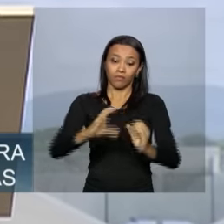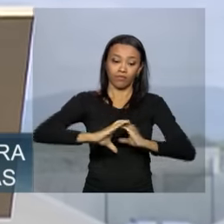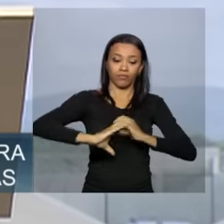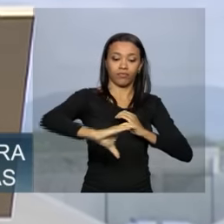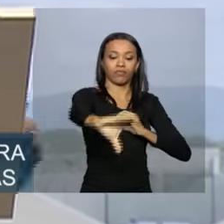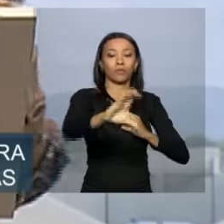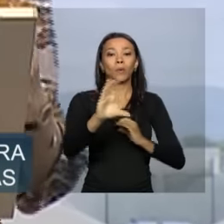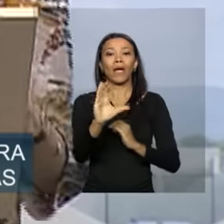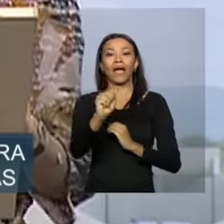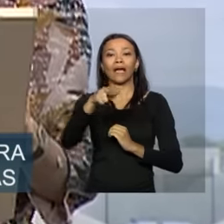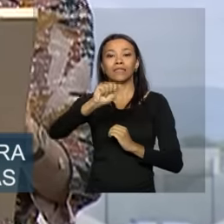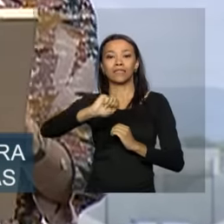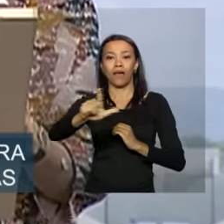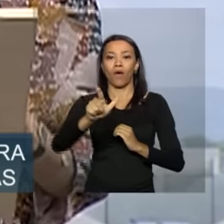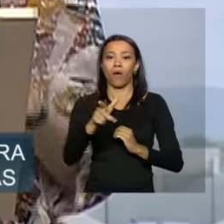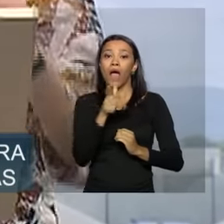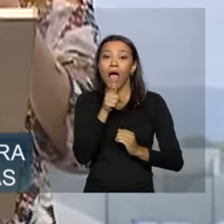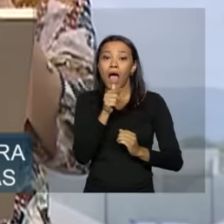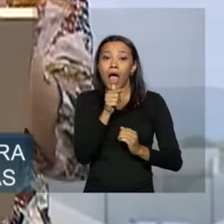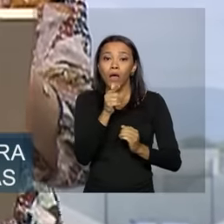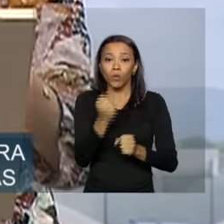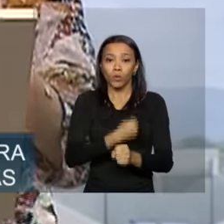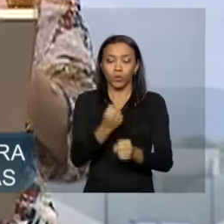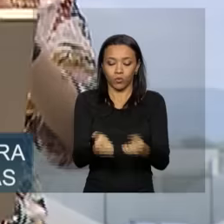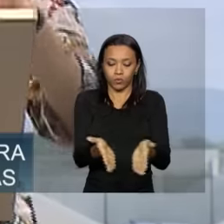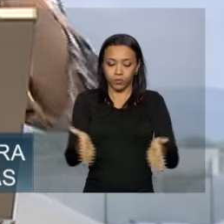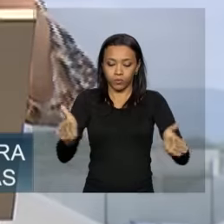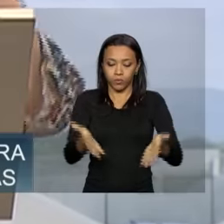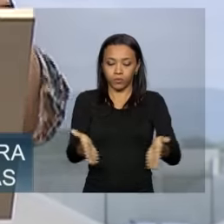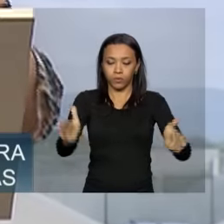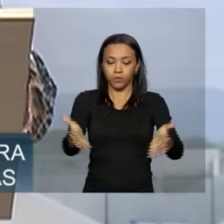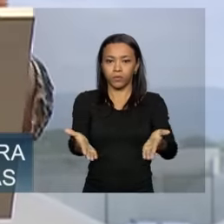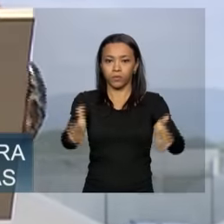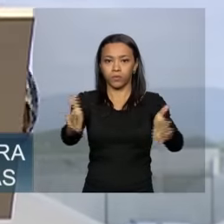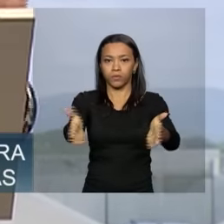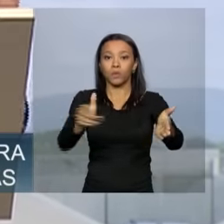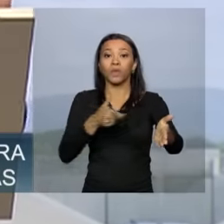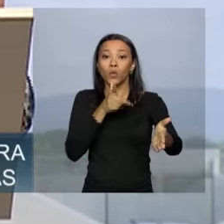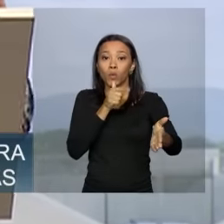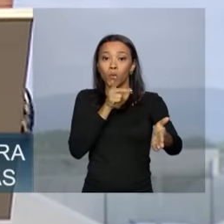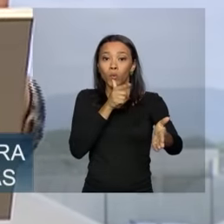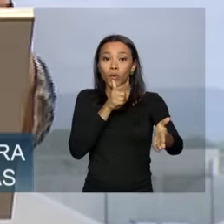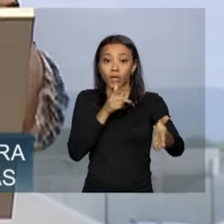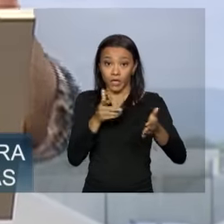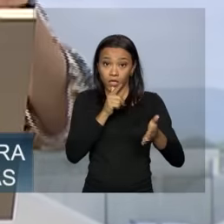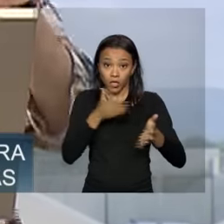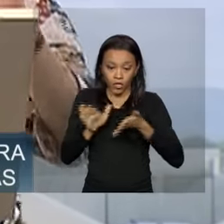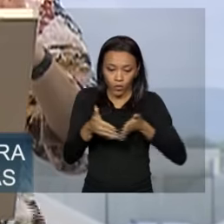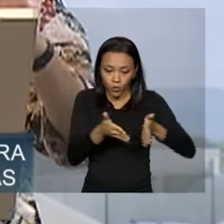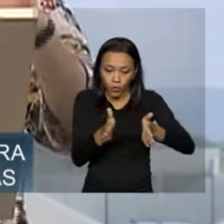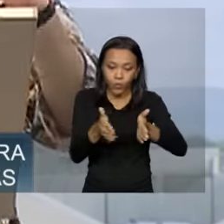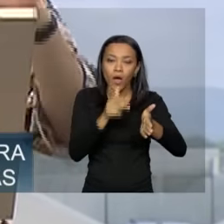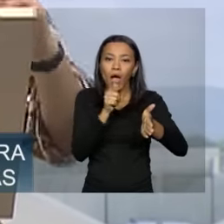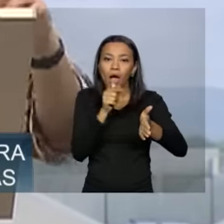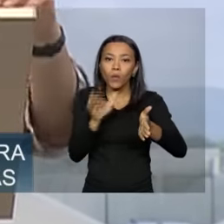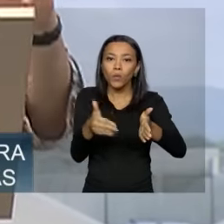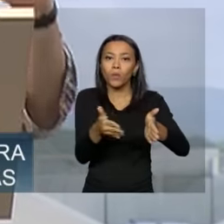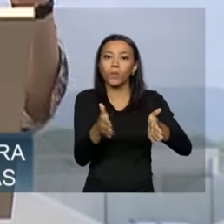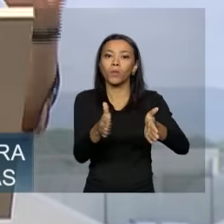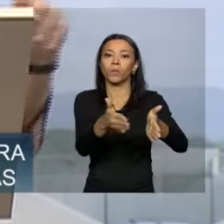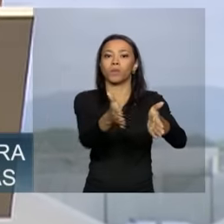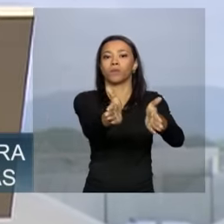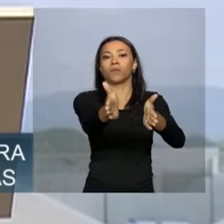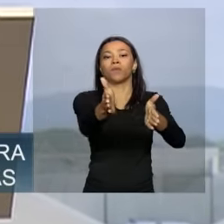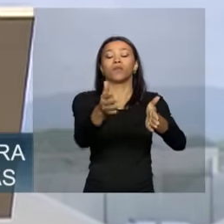Viabiliza uma coisa que vai garantir a modificação. Hoje nós estamos aqui ainda,